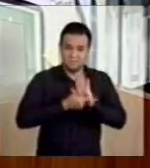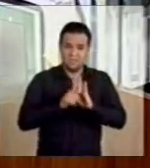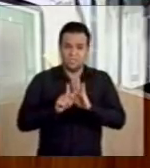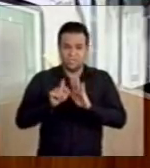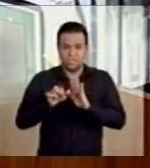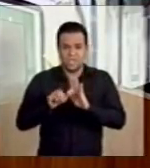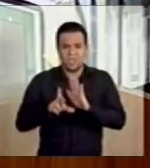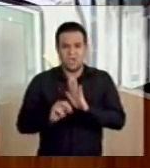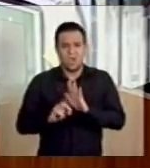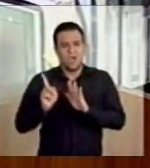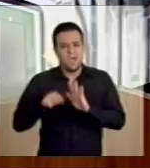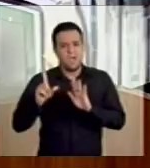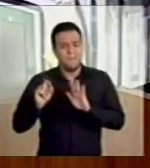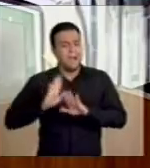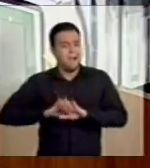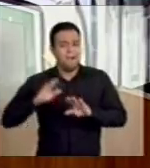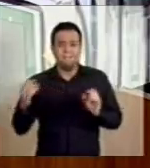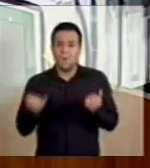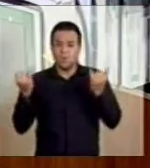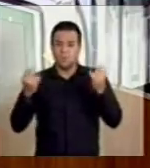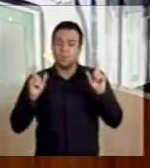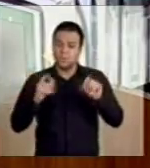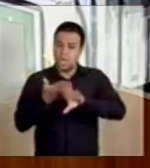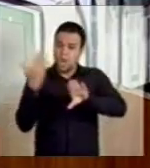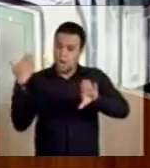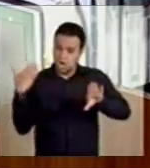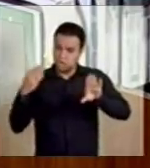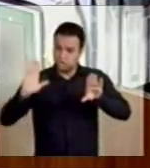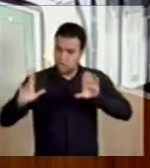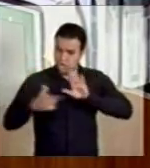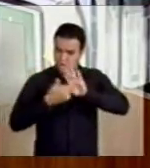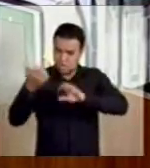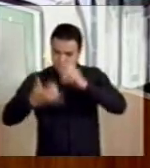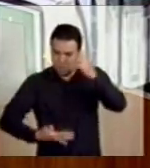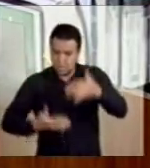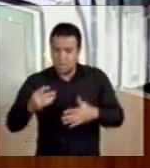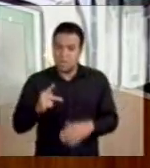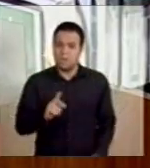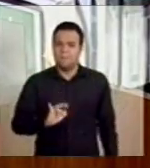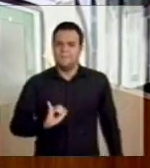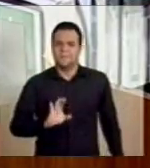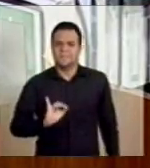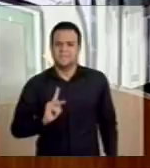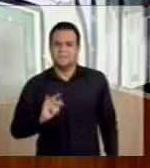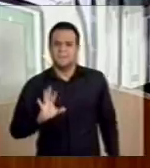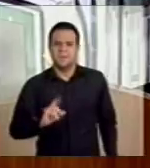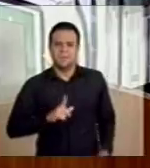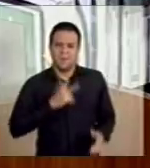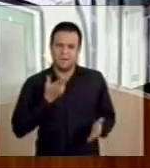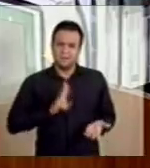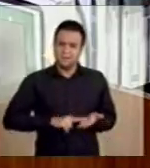direito, consagrado, como já anteriormente assinalado, nos princípios de Iogiacarta,